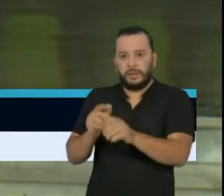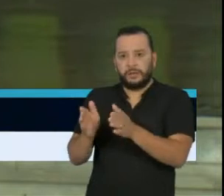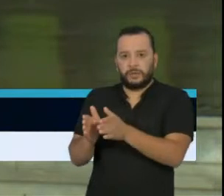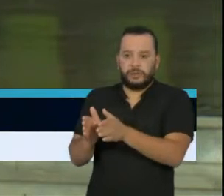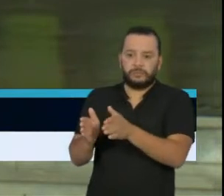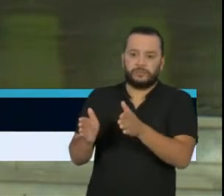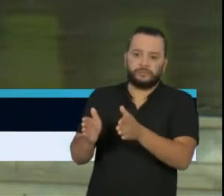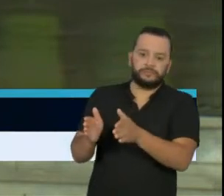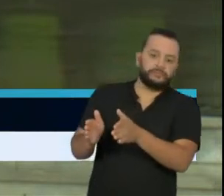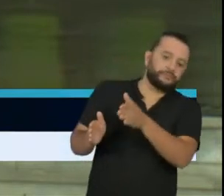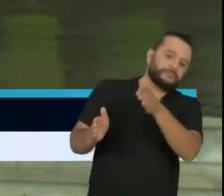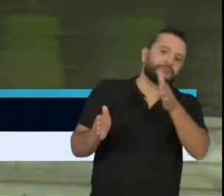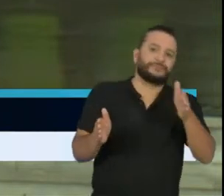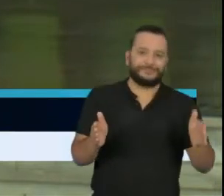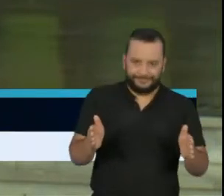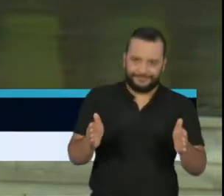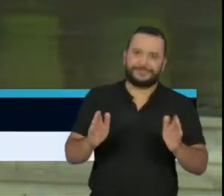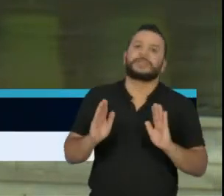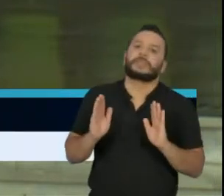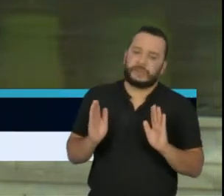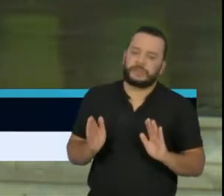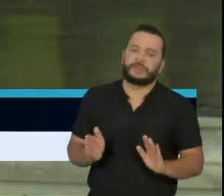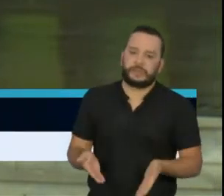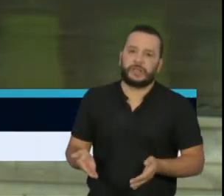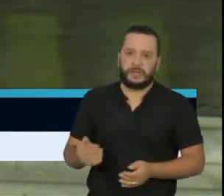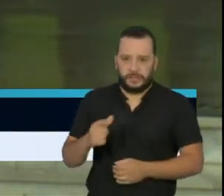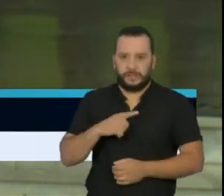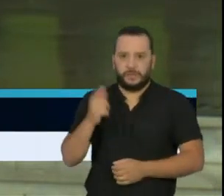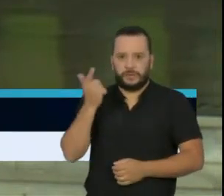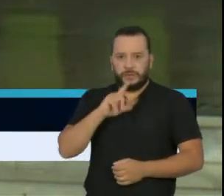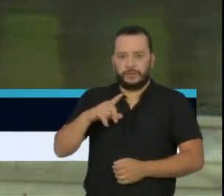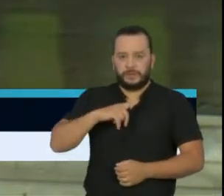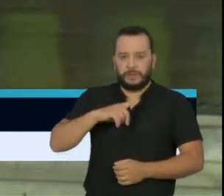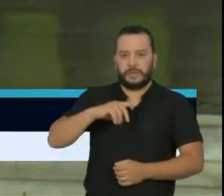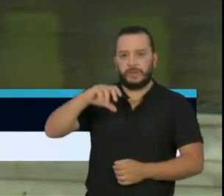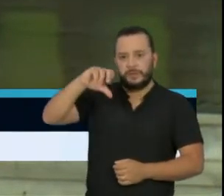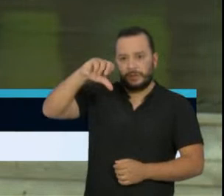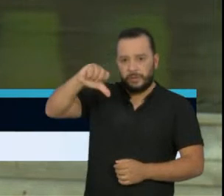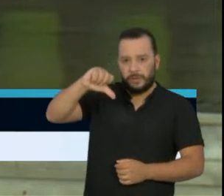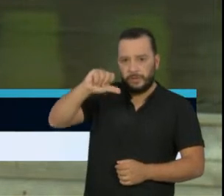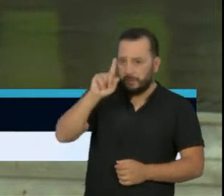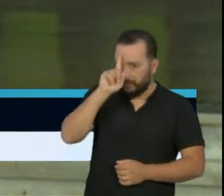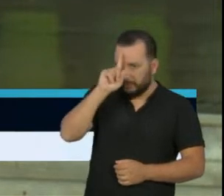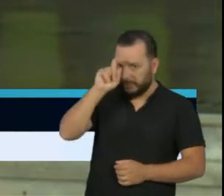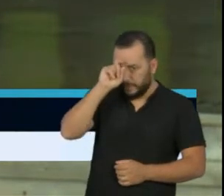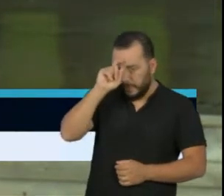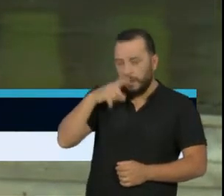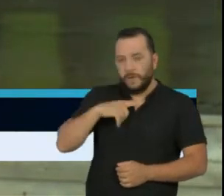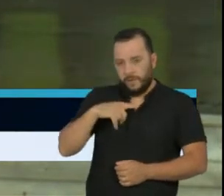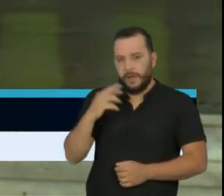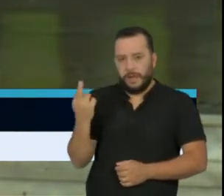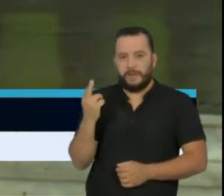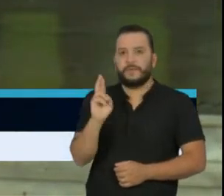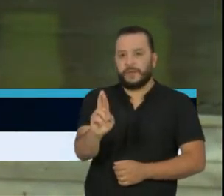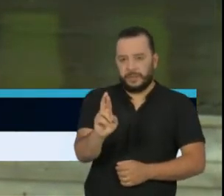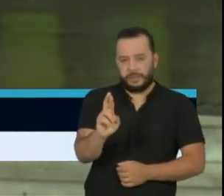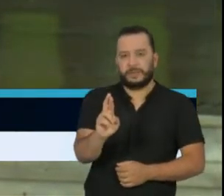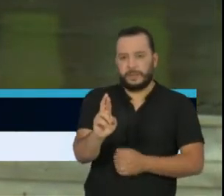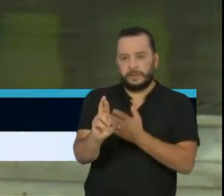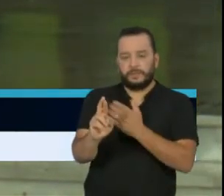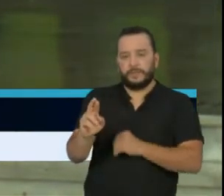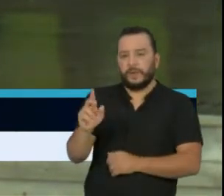instalando 9 agências nos nossos 9 hospitais municipais referenciados para a